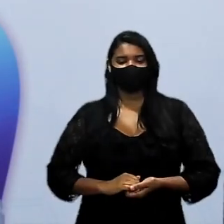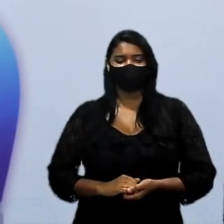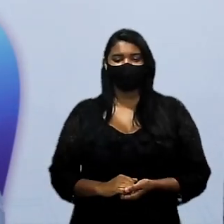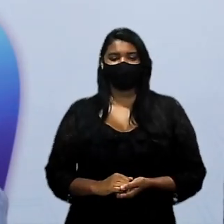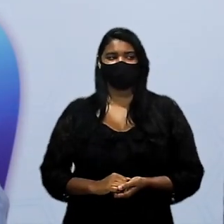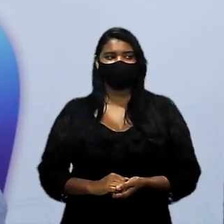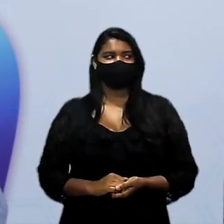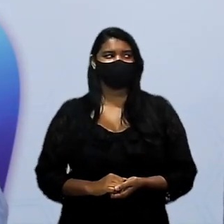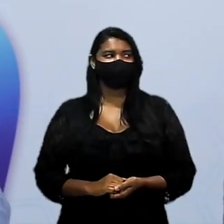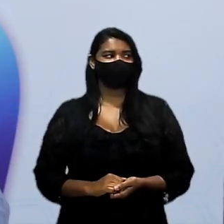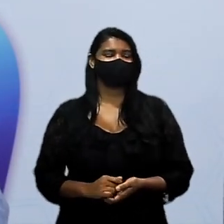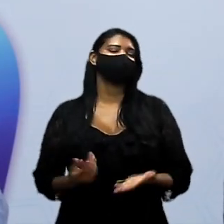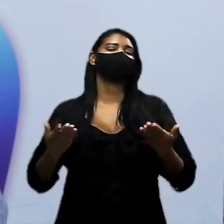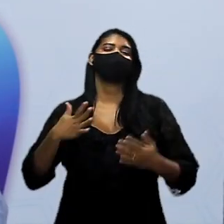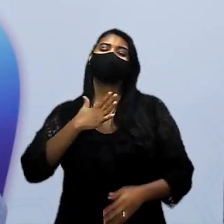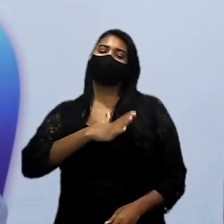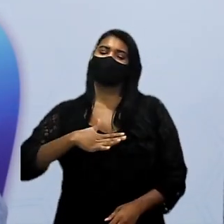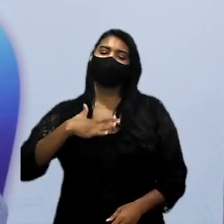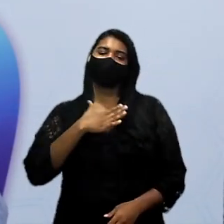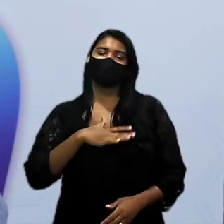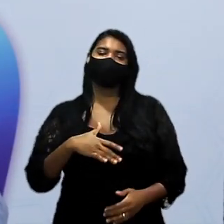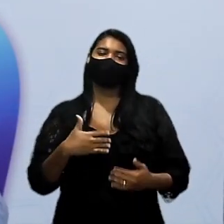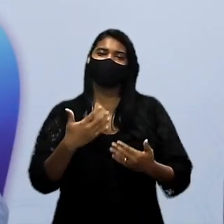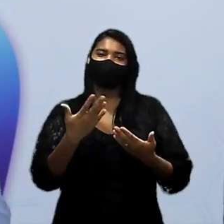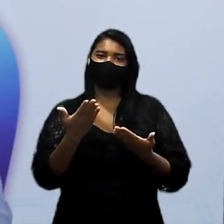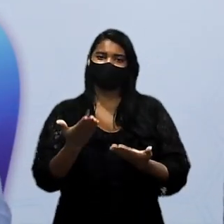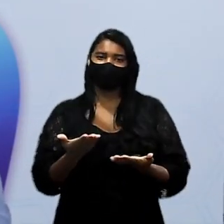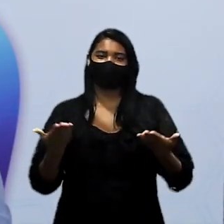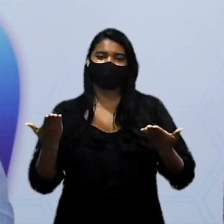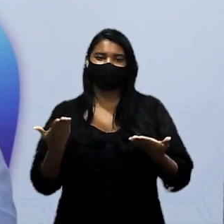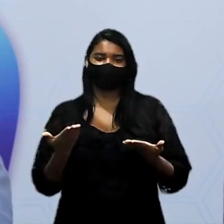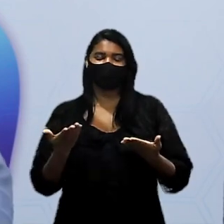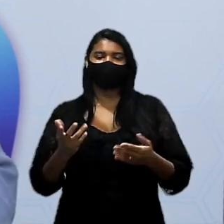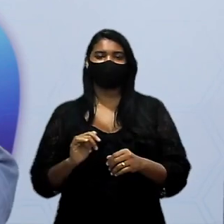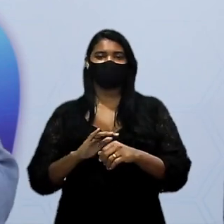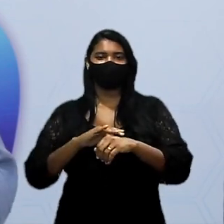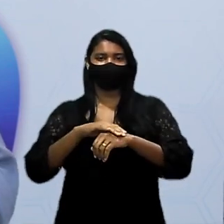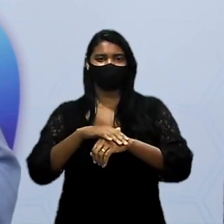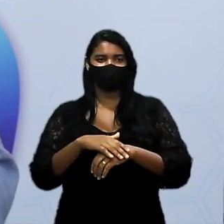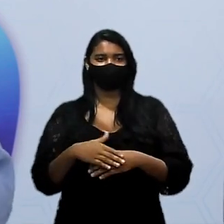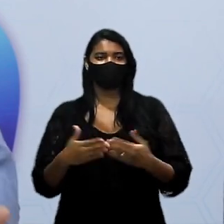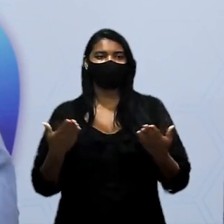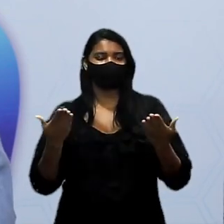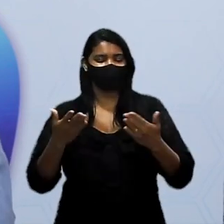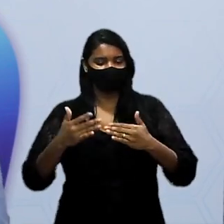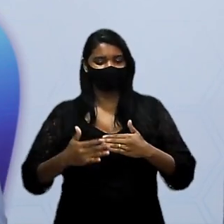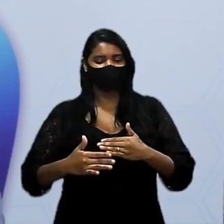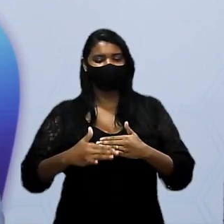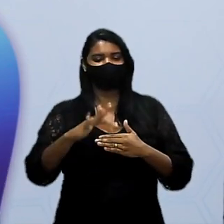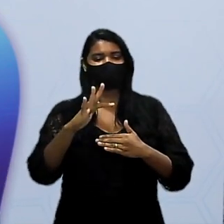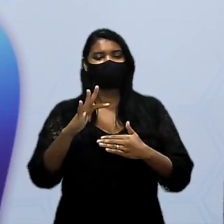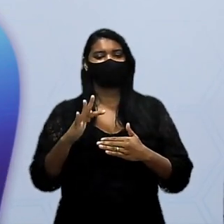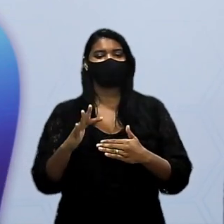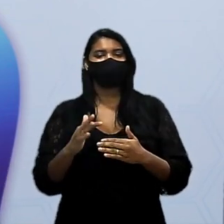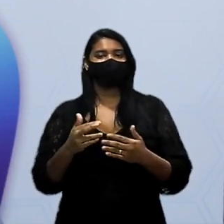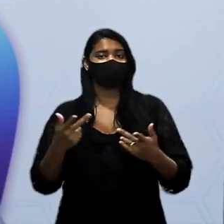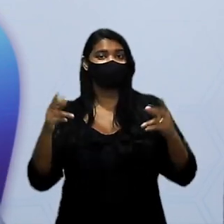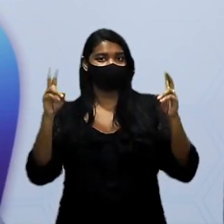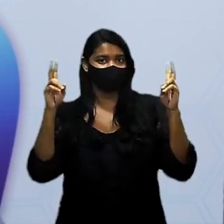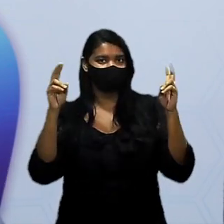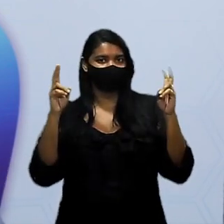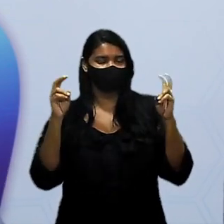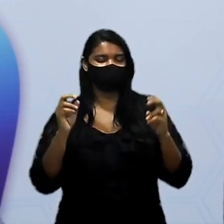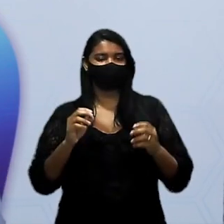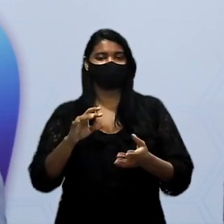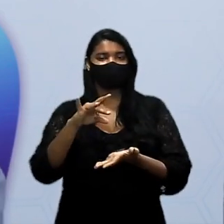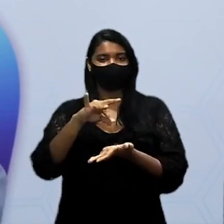Mais uma vez, né, satisfação aqui estar com vocês nessa noite. E aí, dando continuidade, né, a um outro tema que,